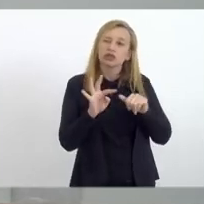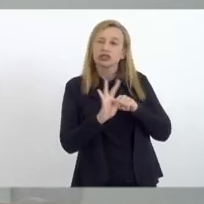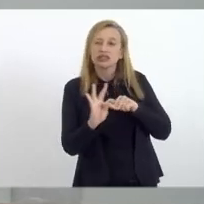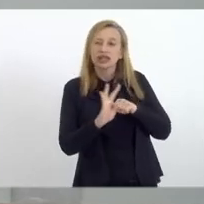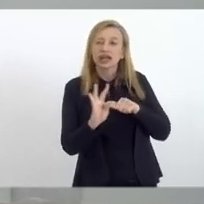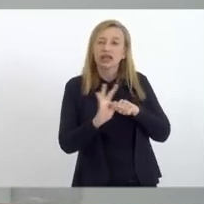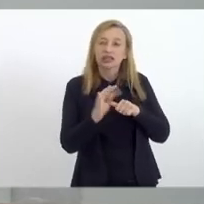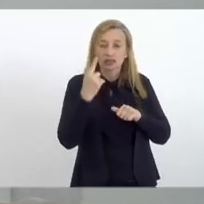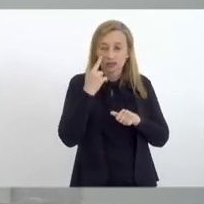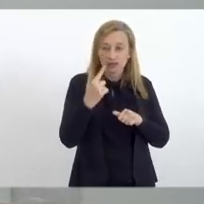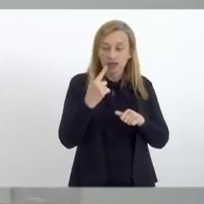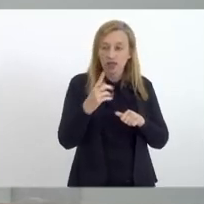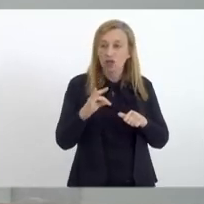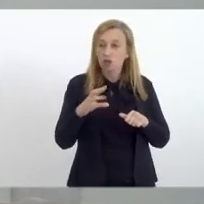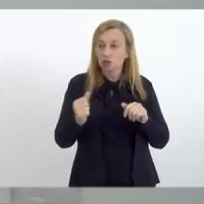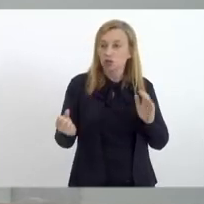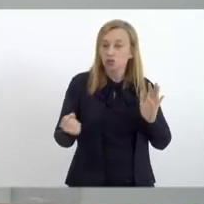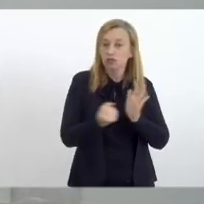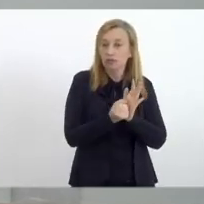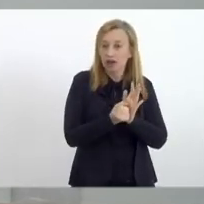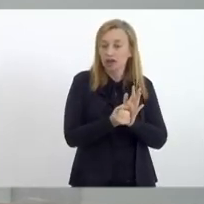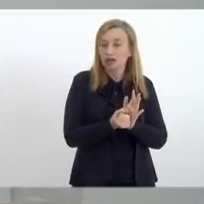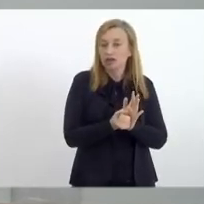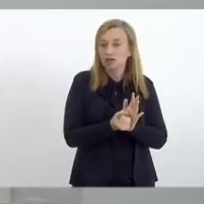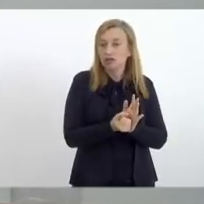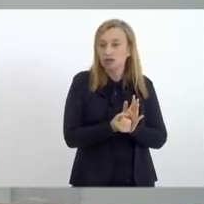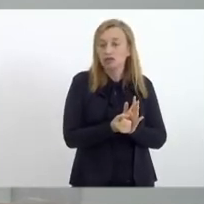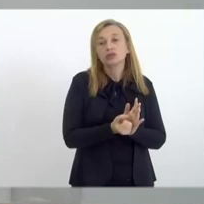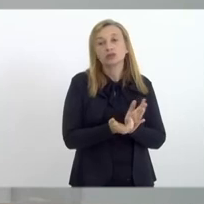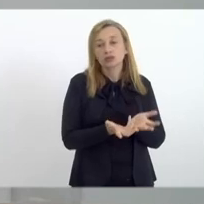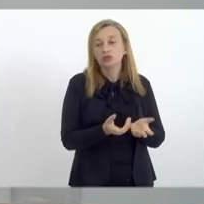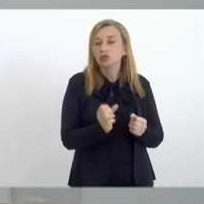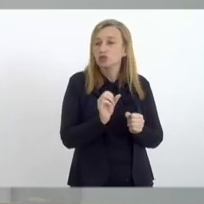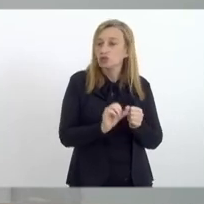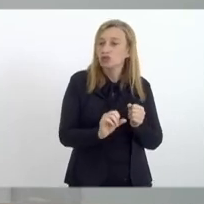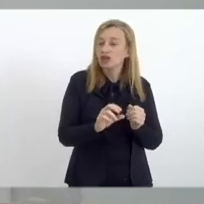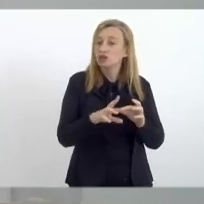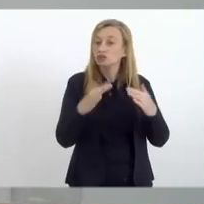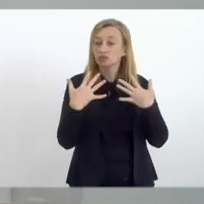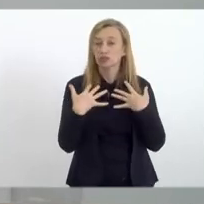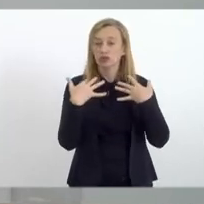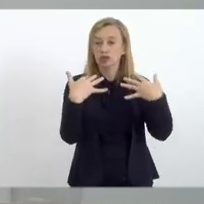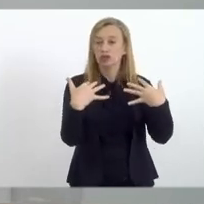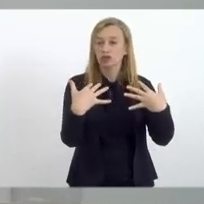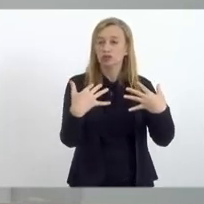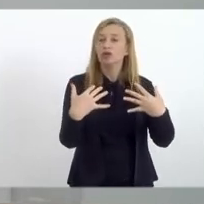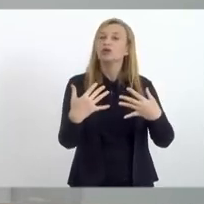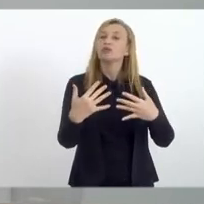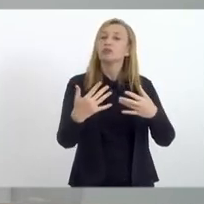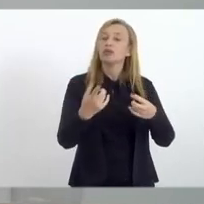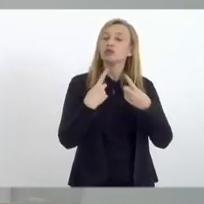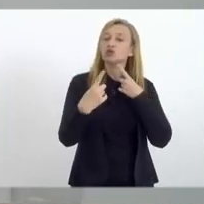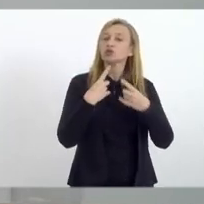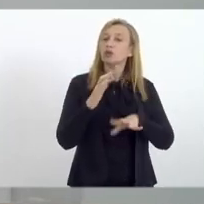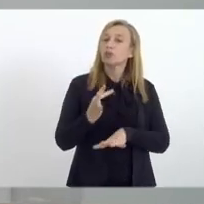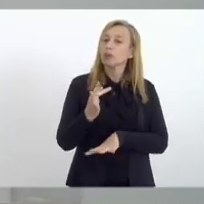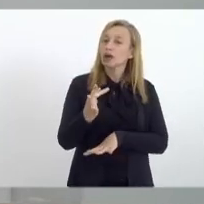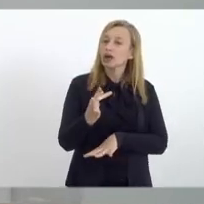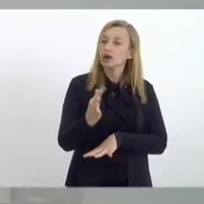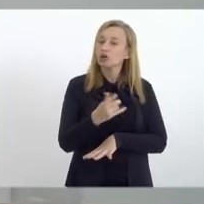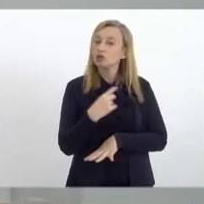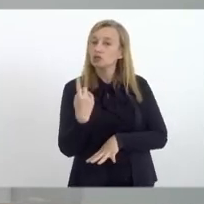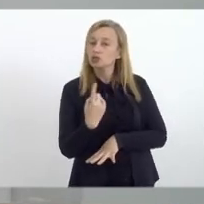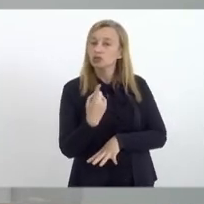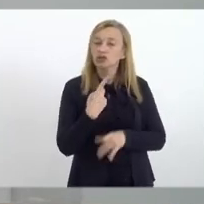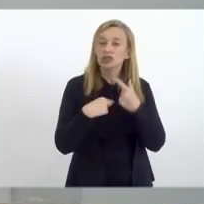serem enfrentadas, sobretudo de impacto ao regime, e quando se faz uma audiência pública para uma discussão prévia, o nosso